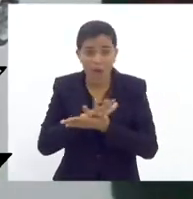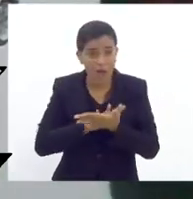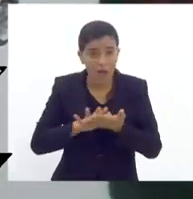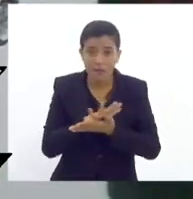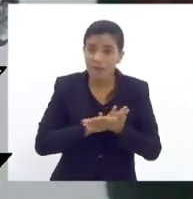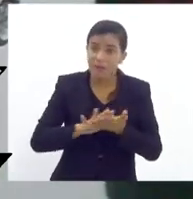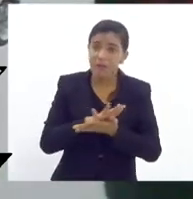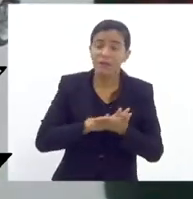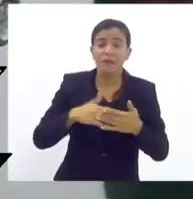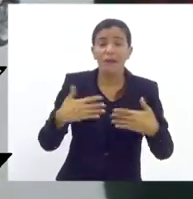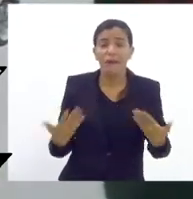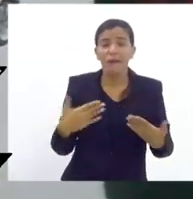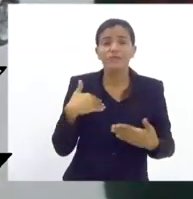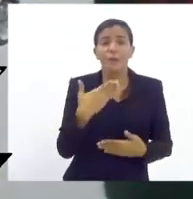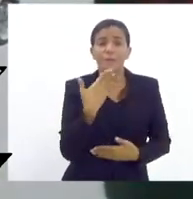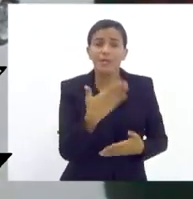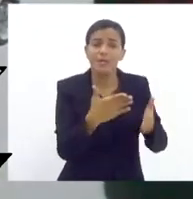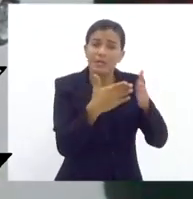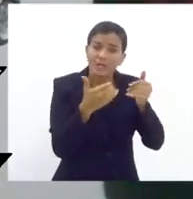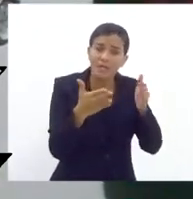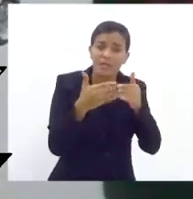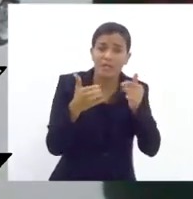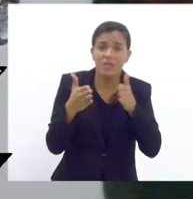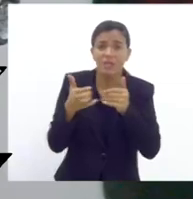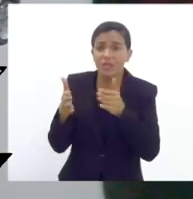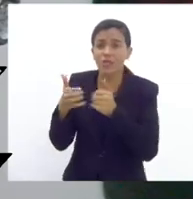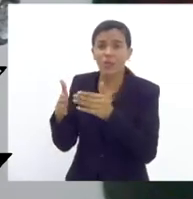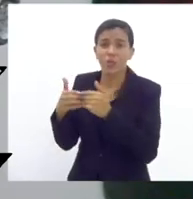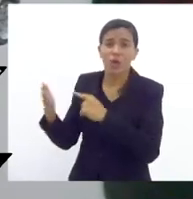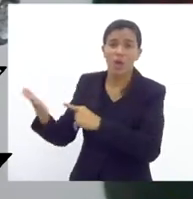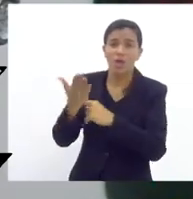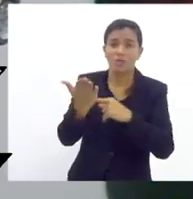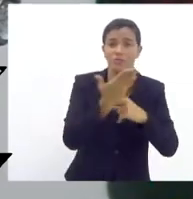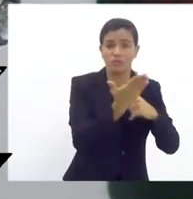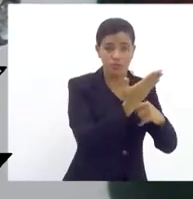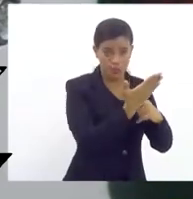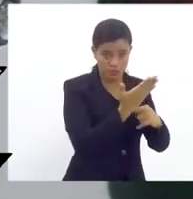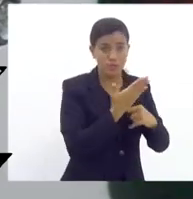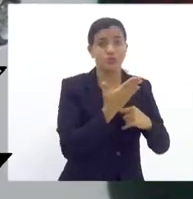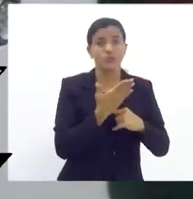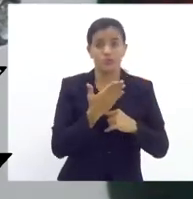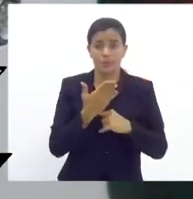aí a gente tá pedindo força do todo mundo do